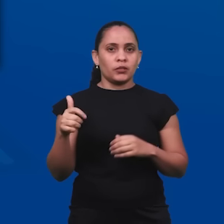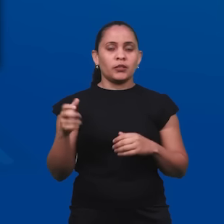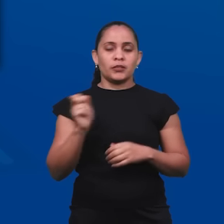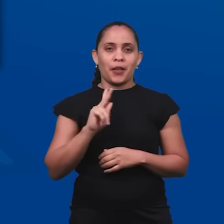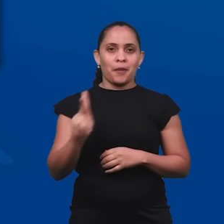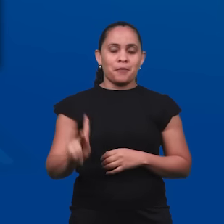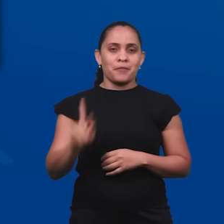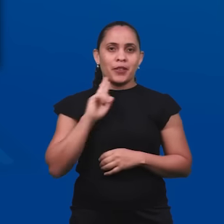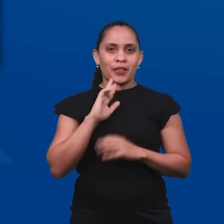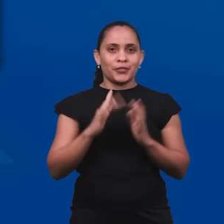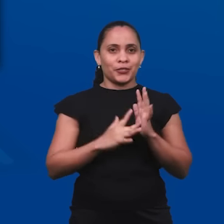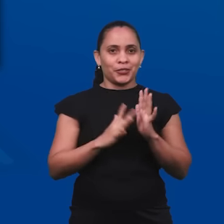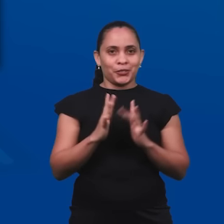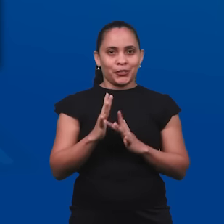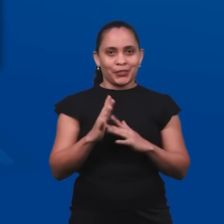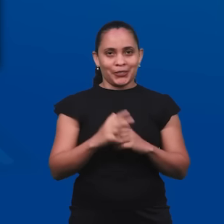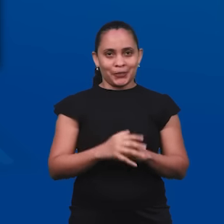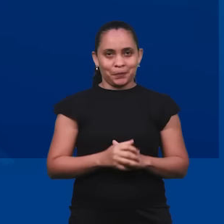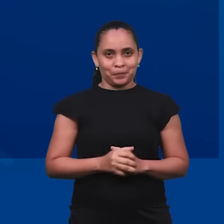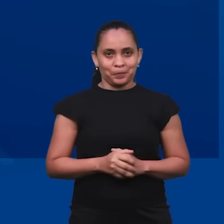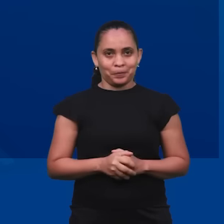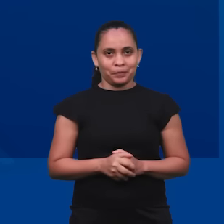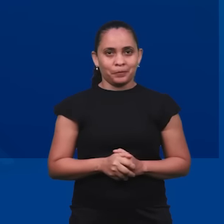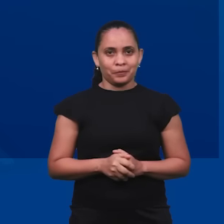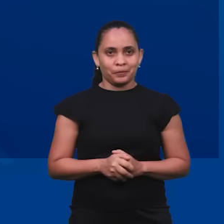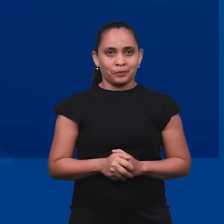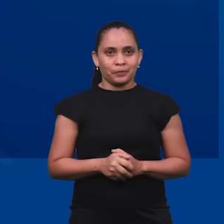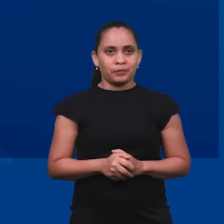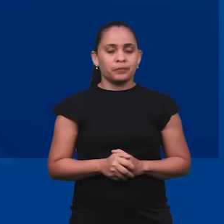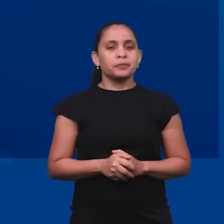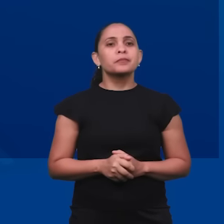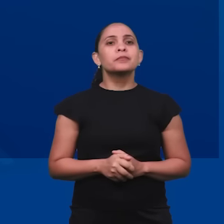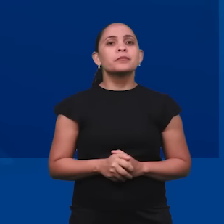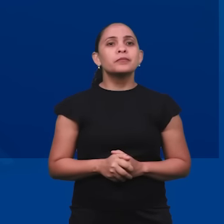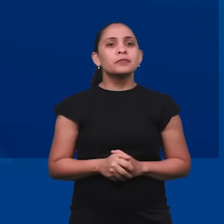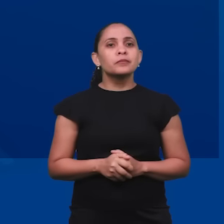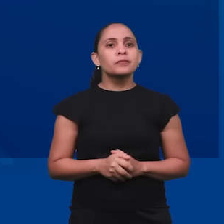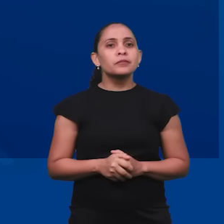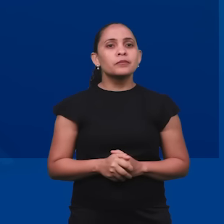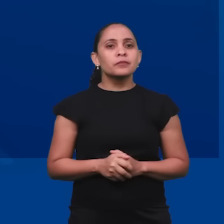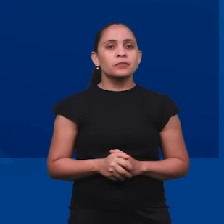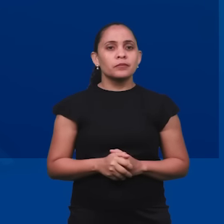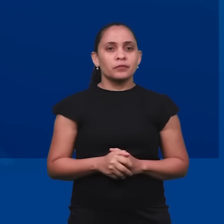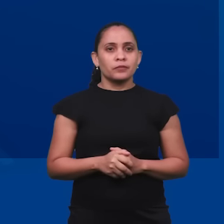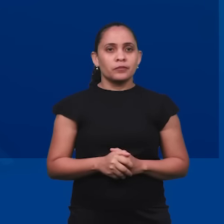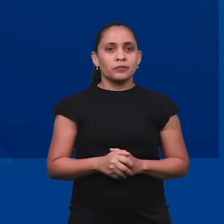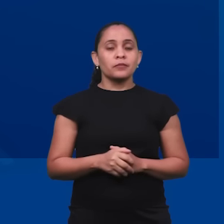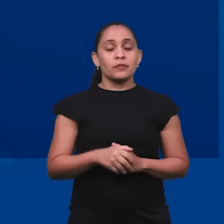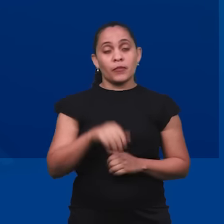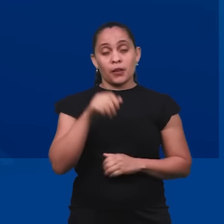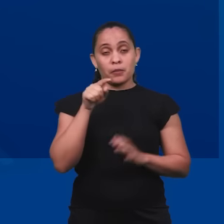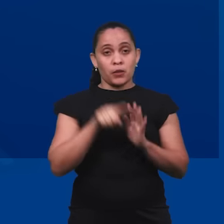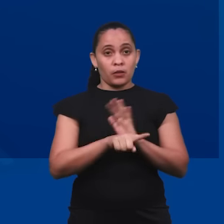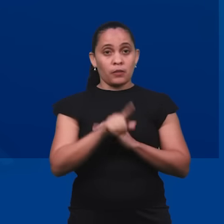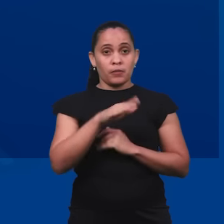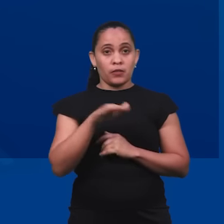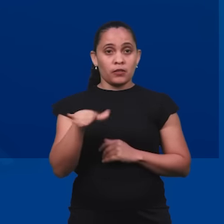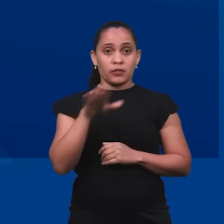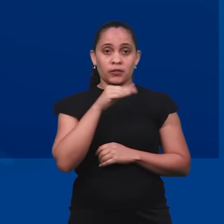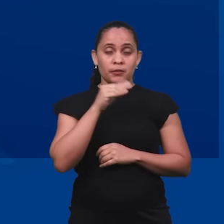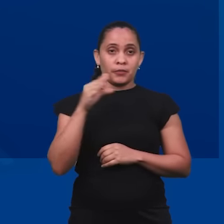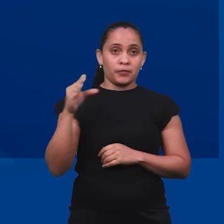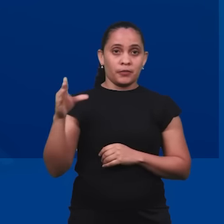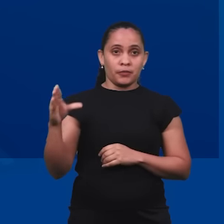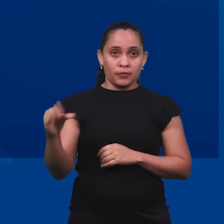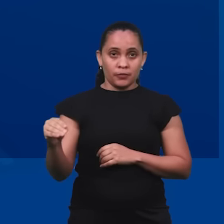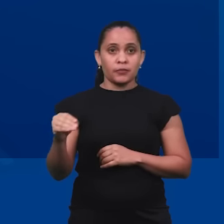do Senhor Jesus. Respondendo à pergunta número 3, para crianças intermediárias e adolescentes, Jesus nasceu em